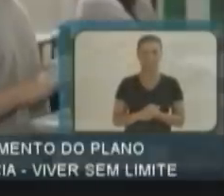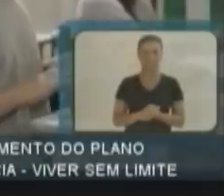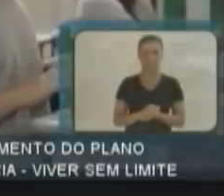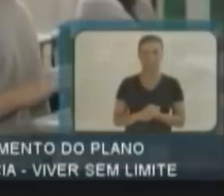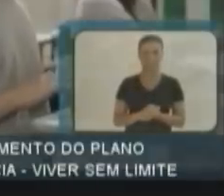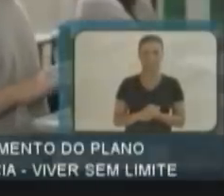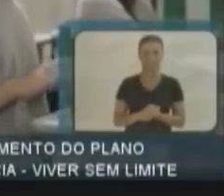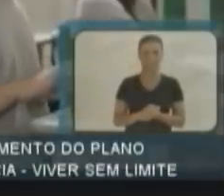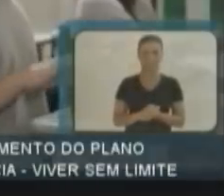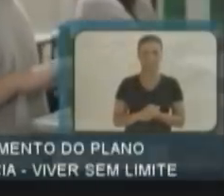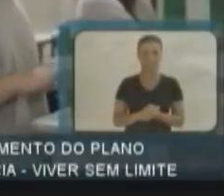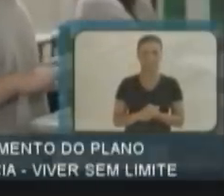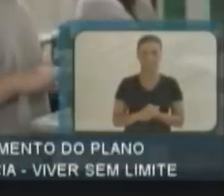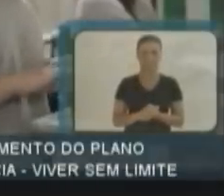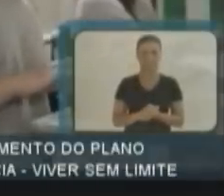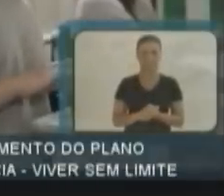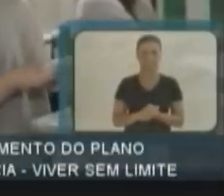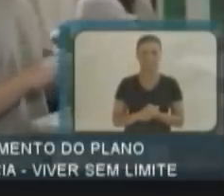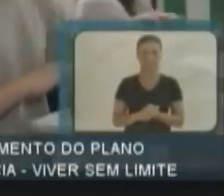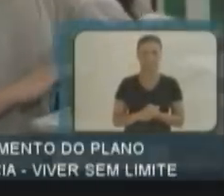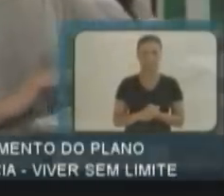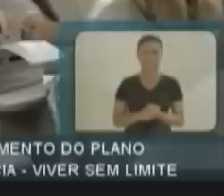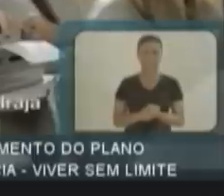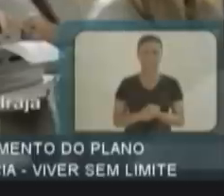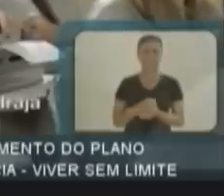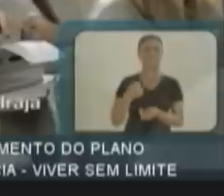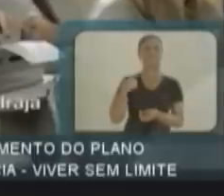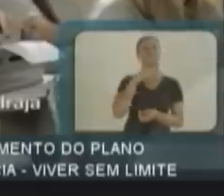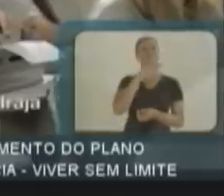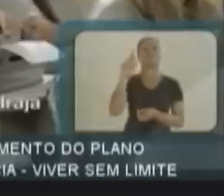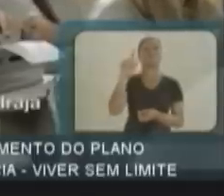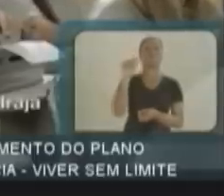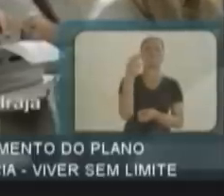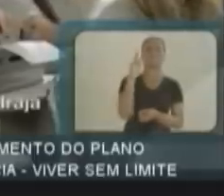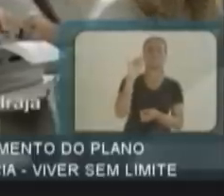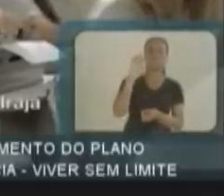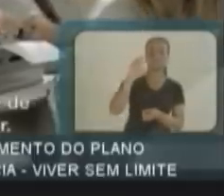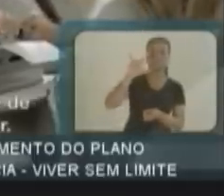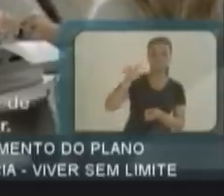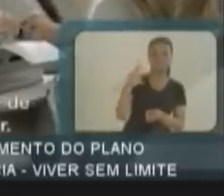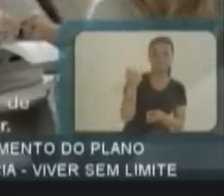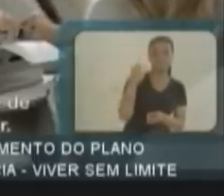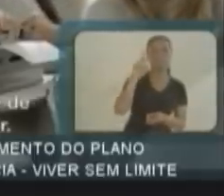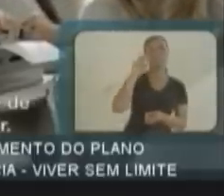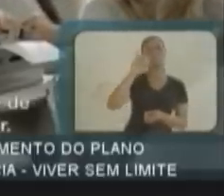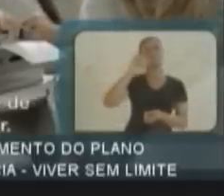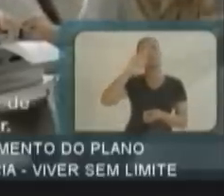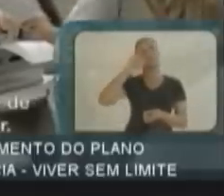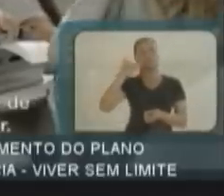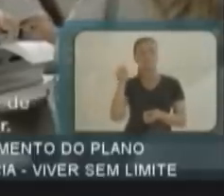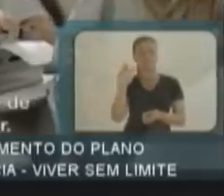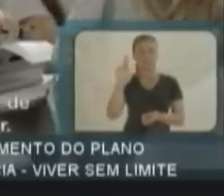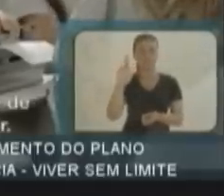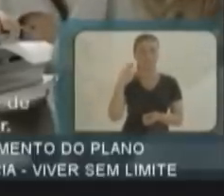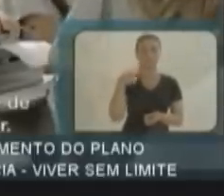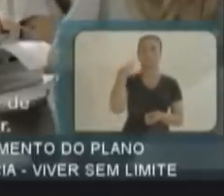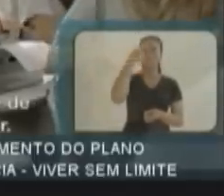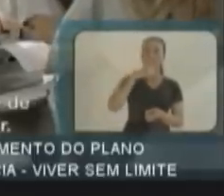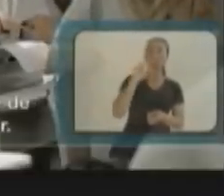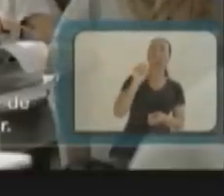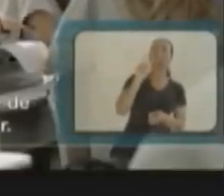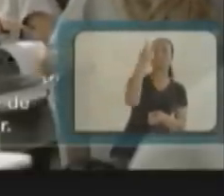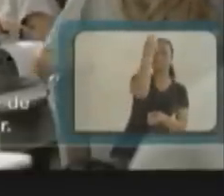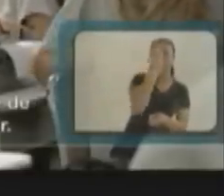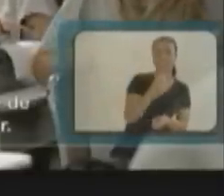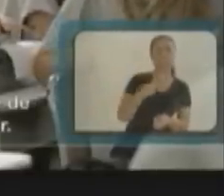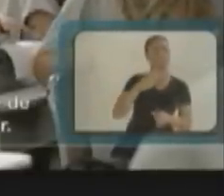O rapaz utiliza a máquina de datilografia Braille. Eu sou Gabrielzinho Irajá e ser cego não me impede de estudar e